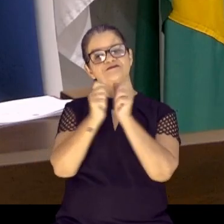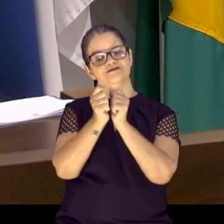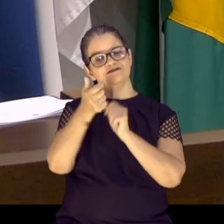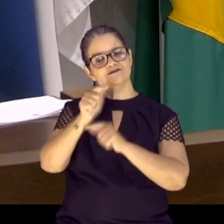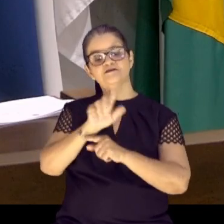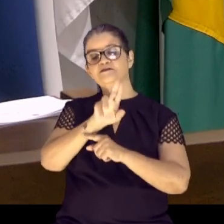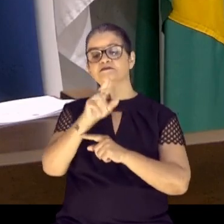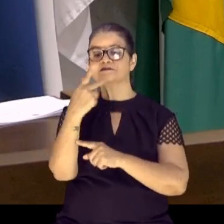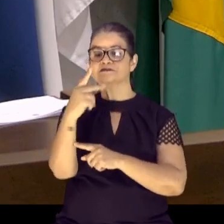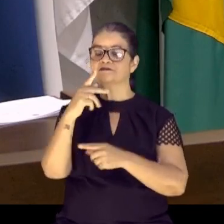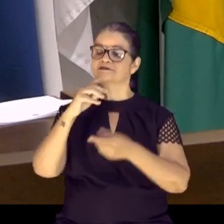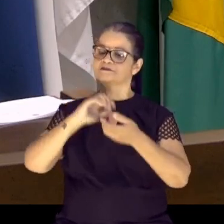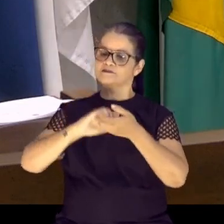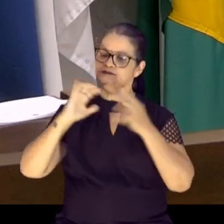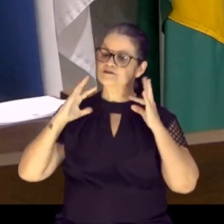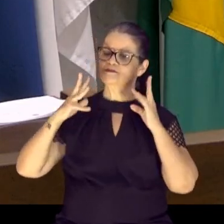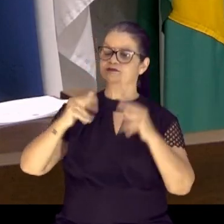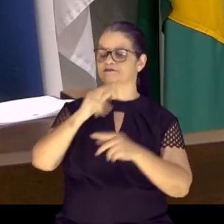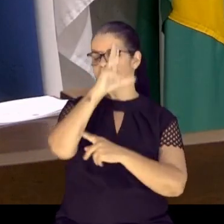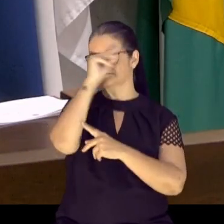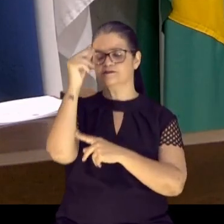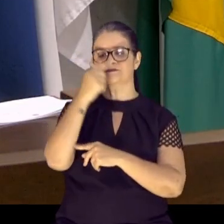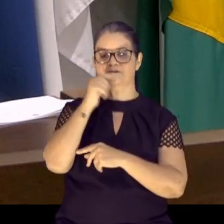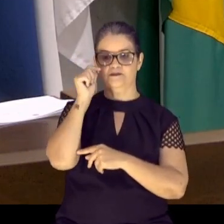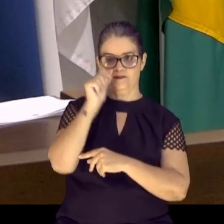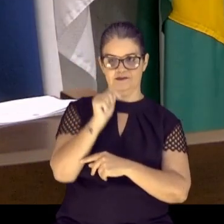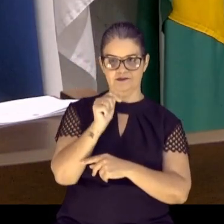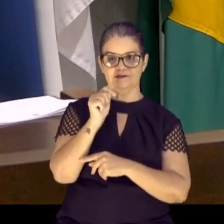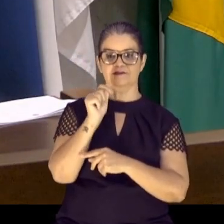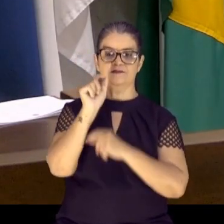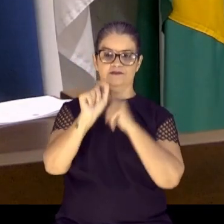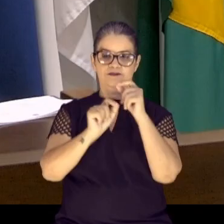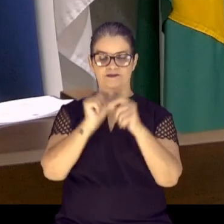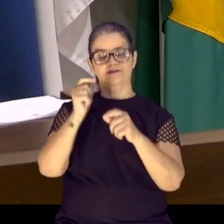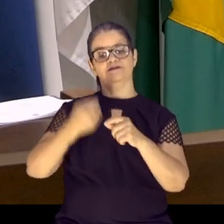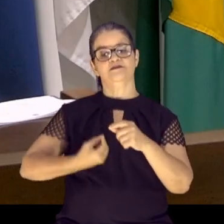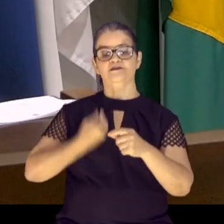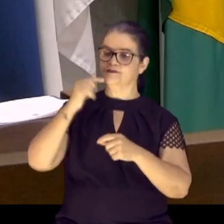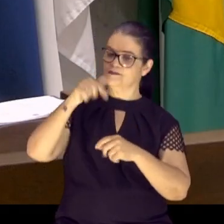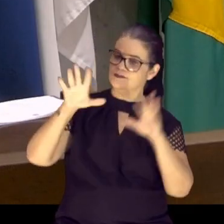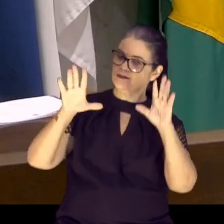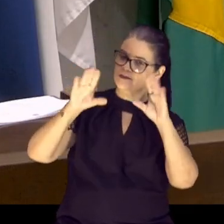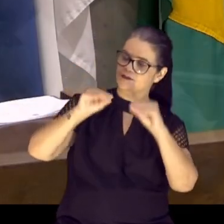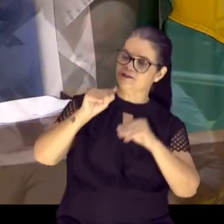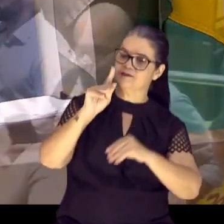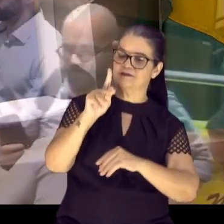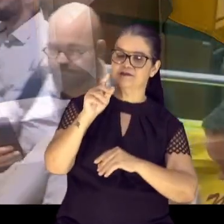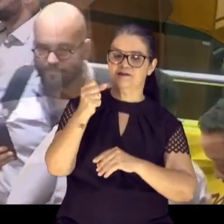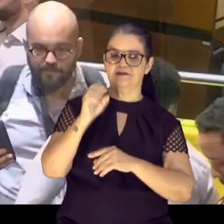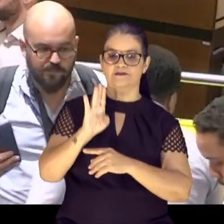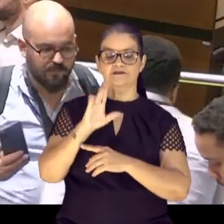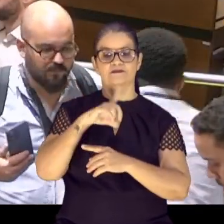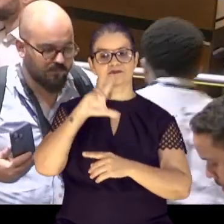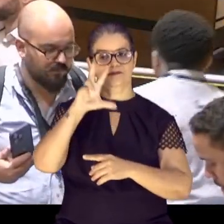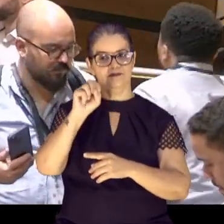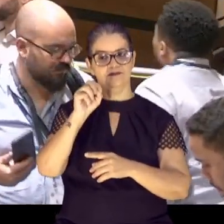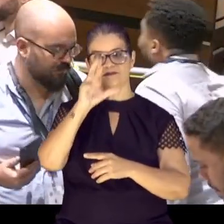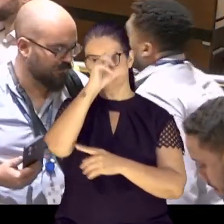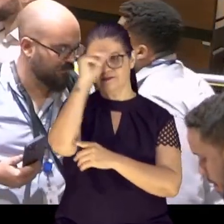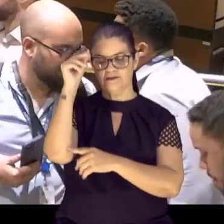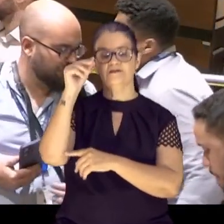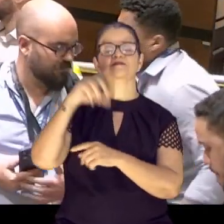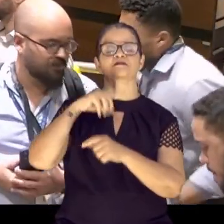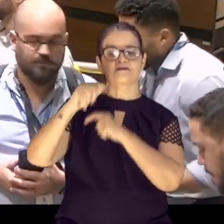nome, cumprimentar todos os prefeitos e prefeitas que se fazem presente aqui nessa noite. O PSB tem 50 prefeitos, né,